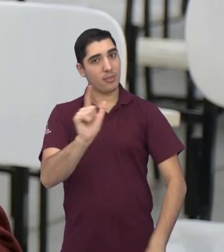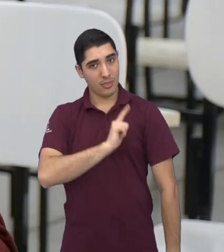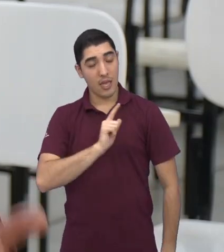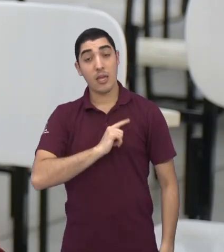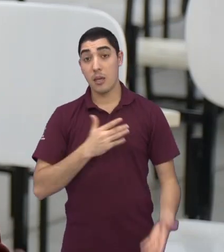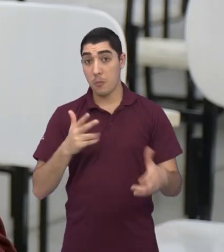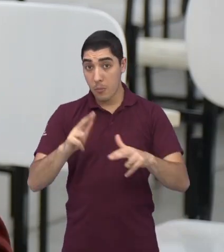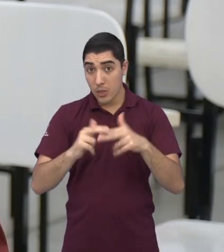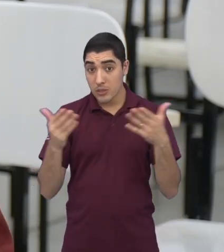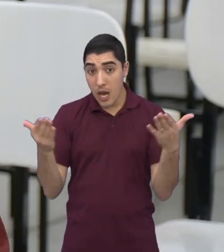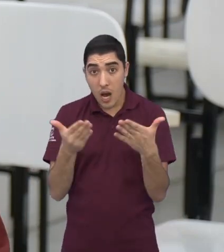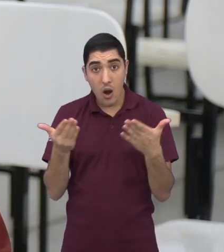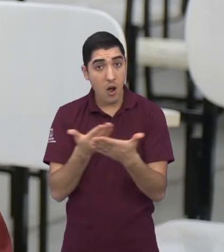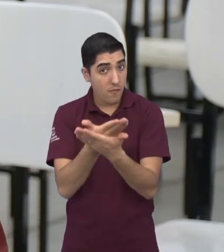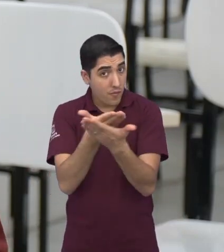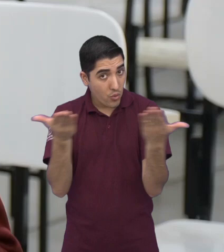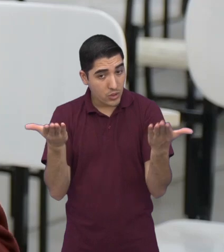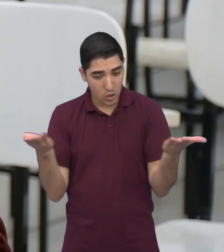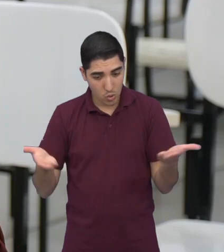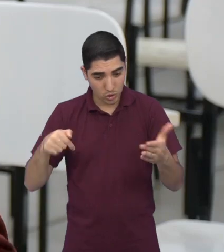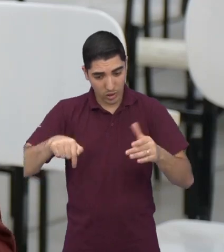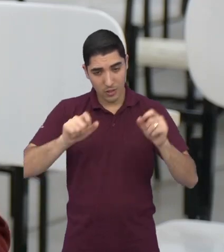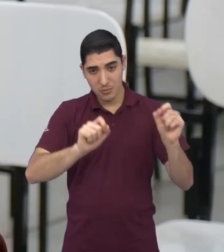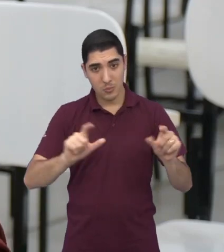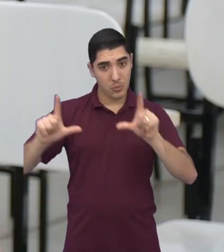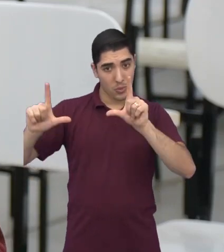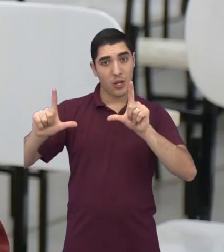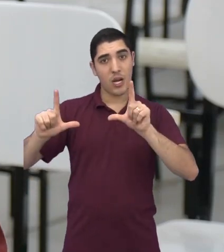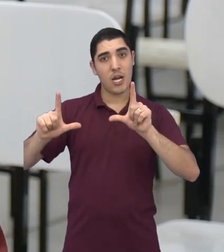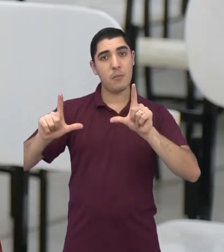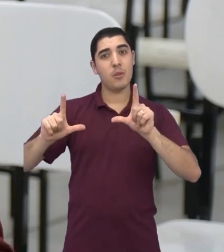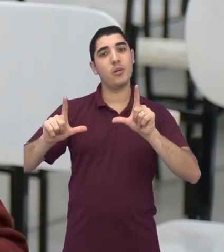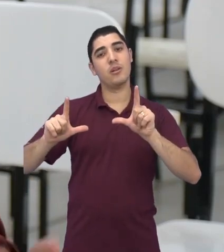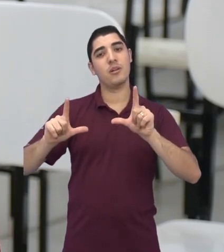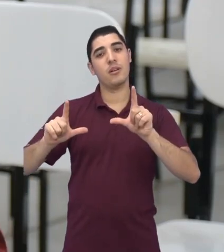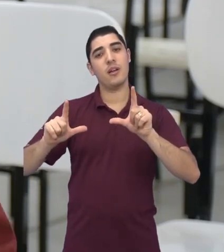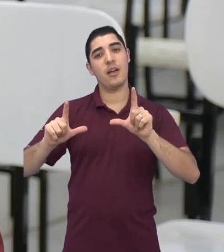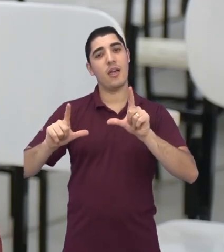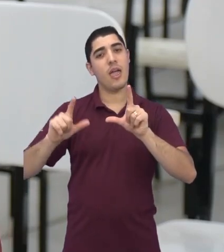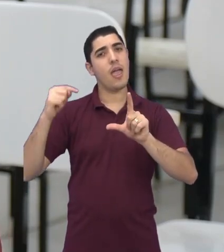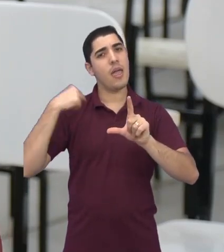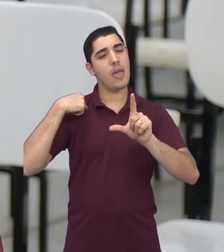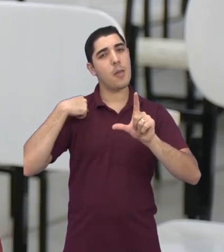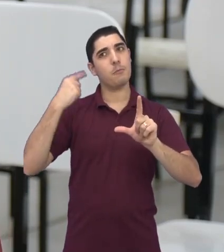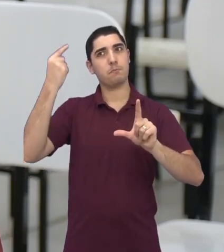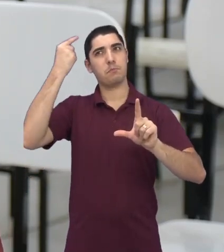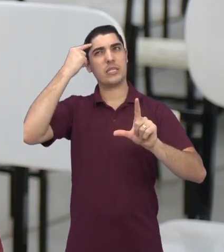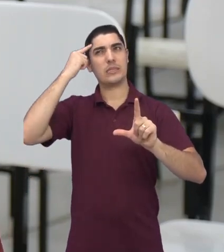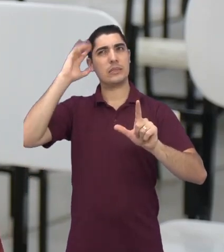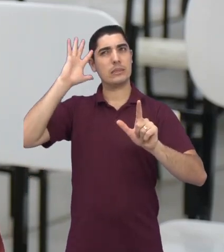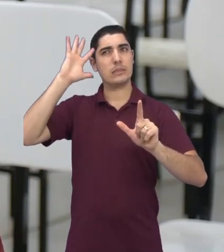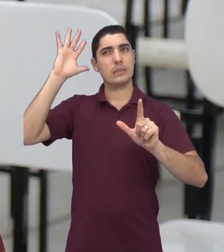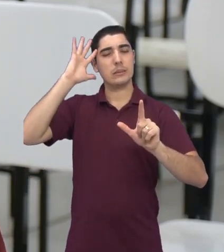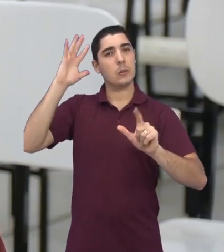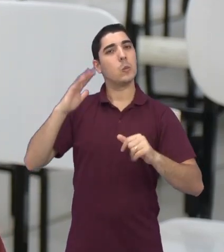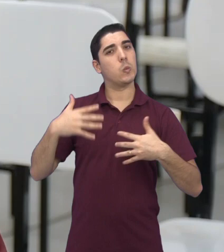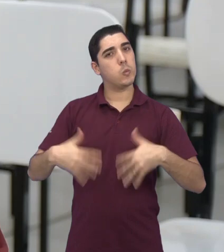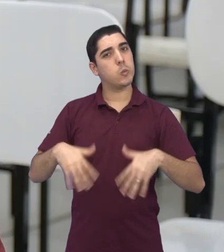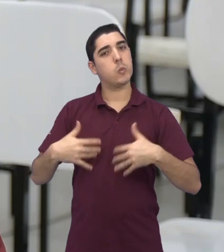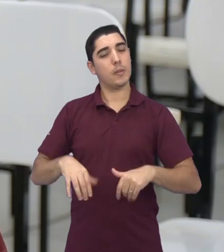tendo vocês aqui me levando a pensar a respeito